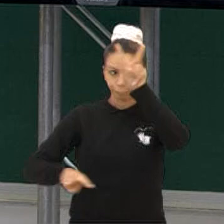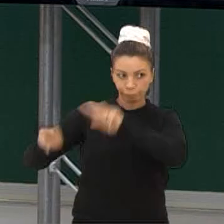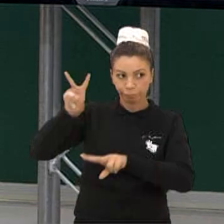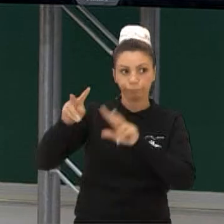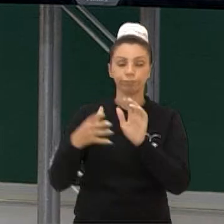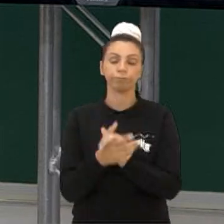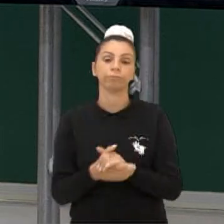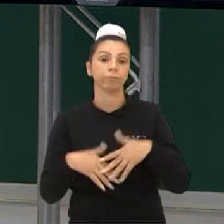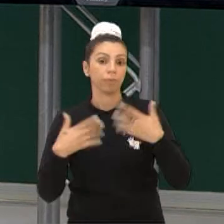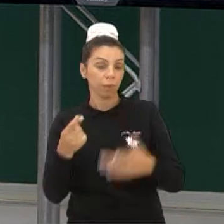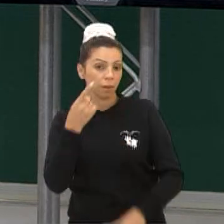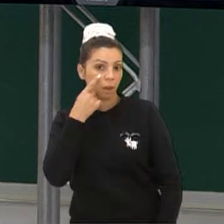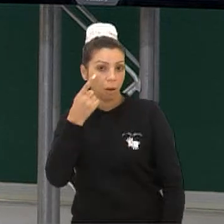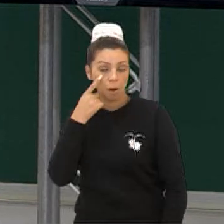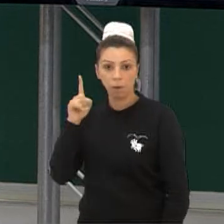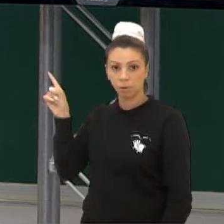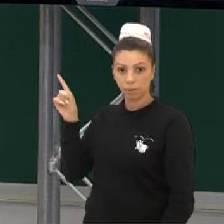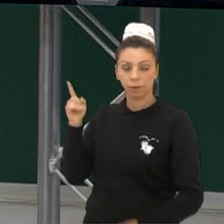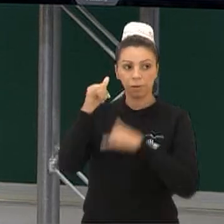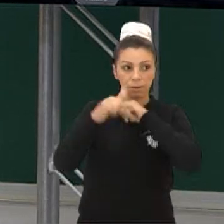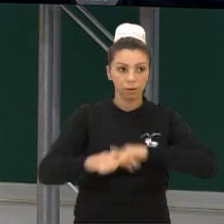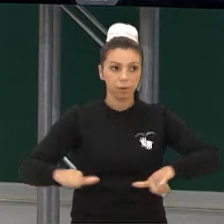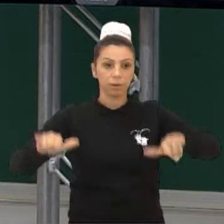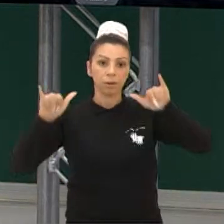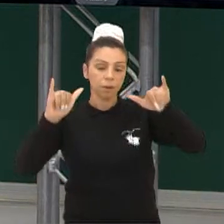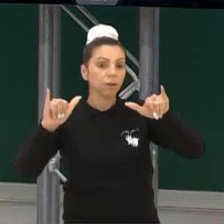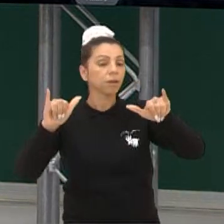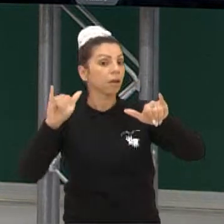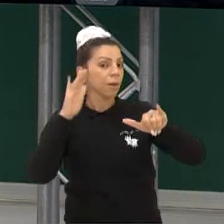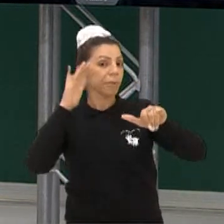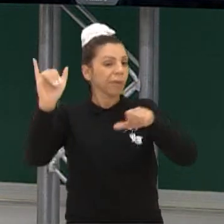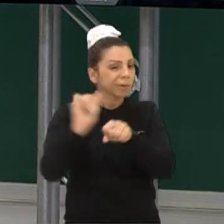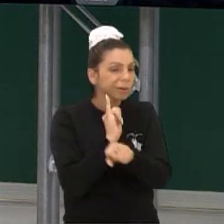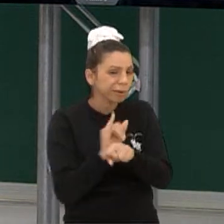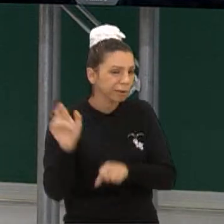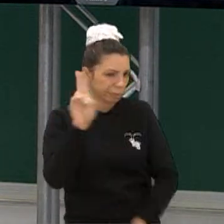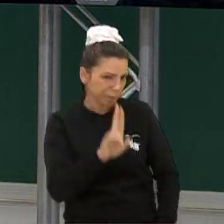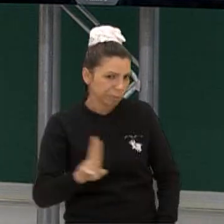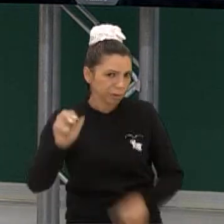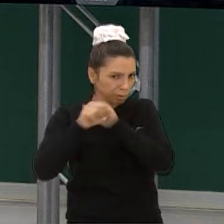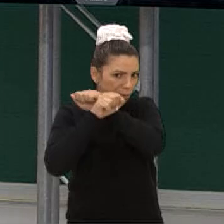conhecidos e massificados pela publicidade. Essa é a principal estratégia que ele utiliza.